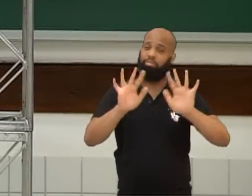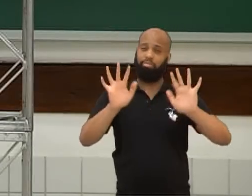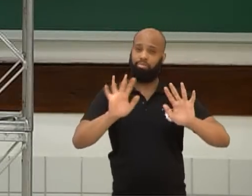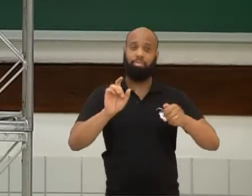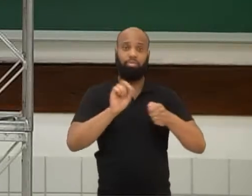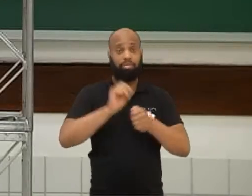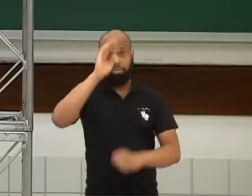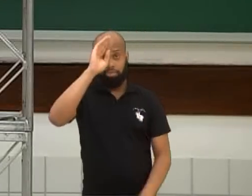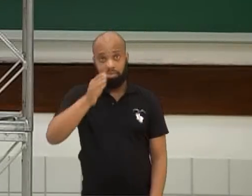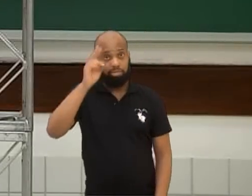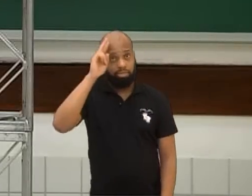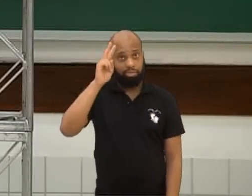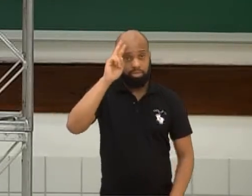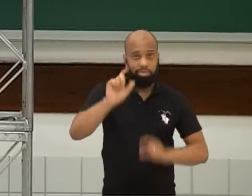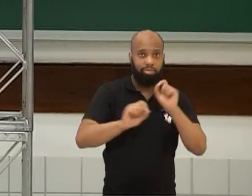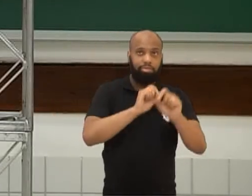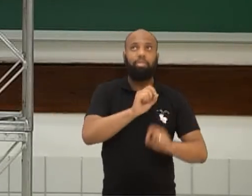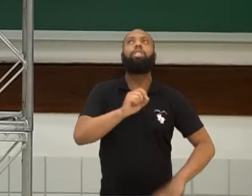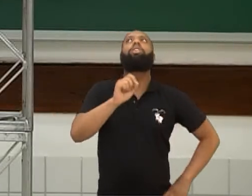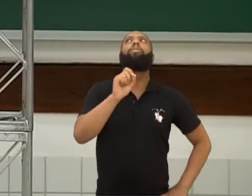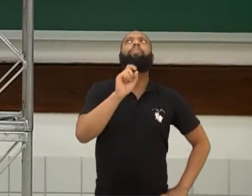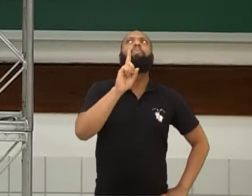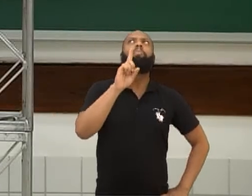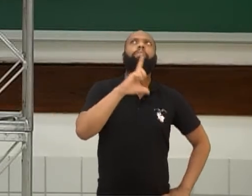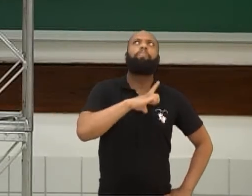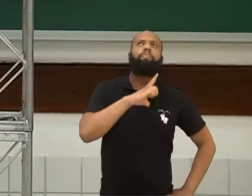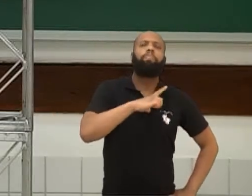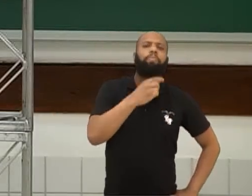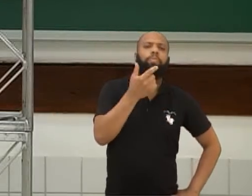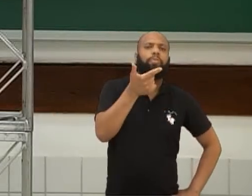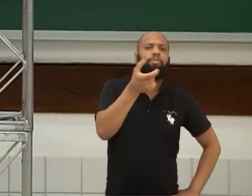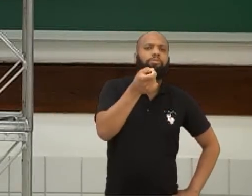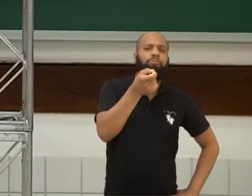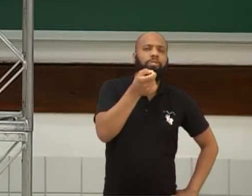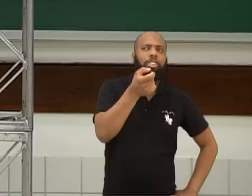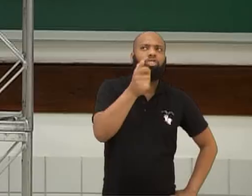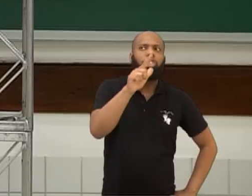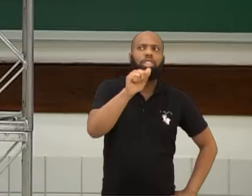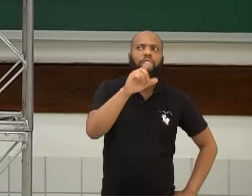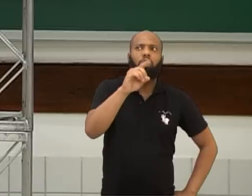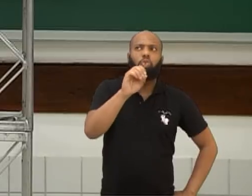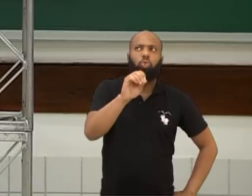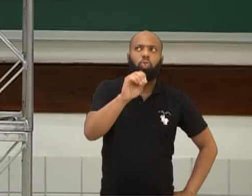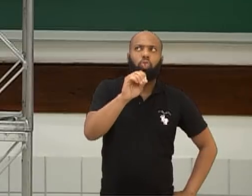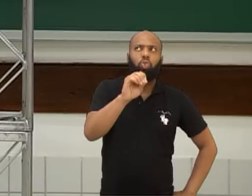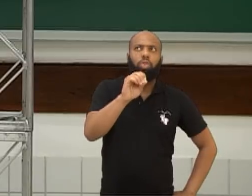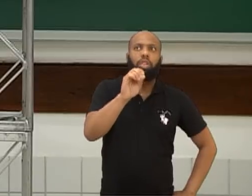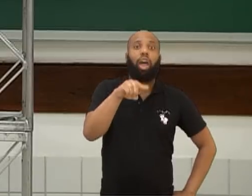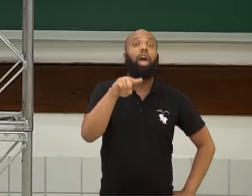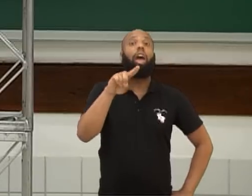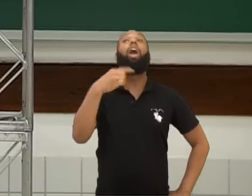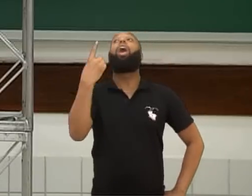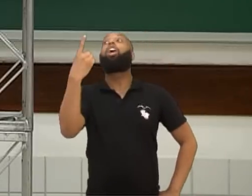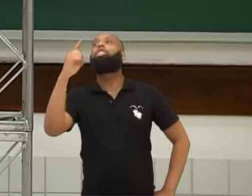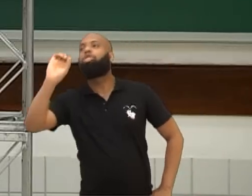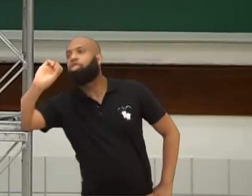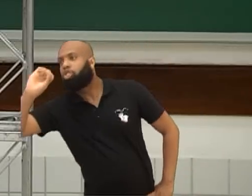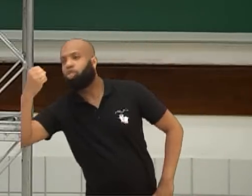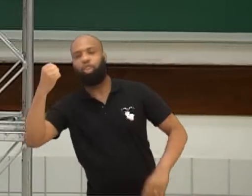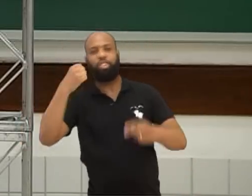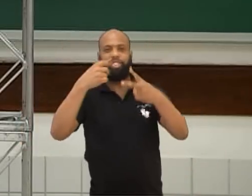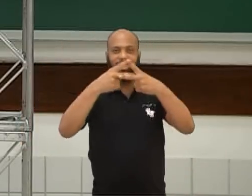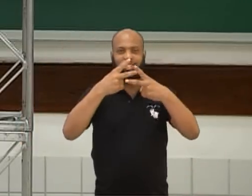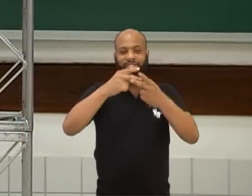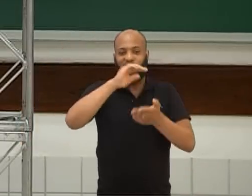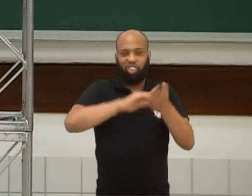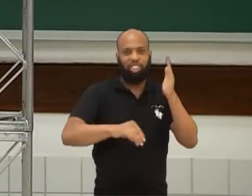triângulos. É só lembrar, então se eu tenho 20 lados, é 18 triângulos, professora. É só diminuir